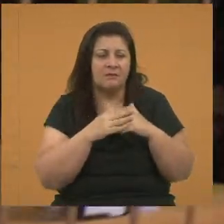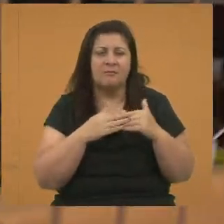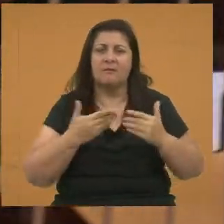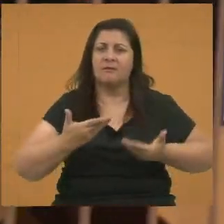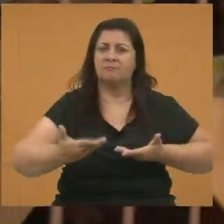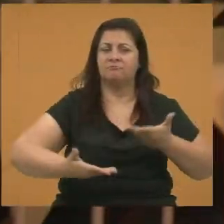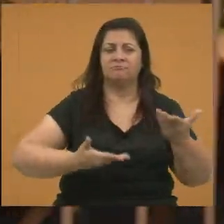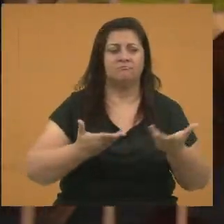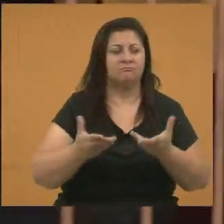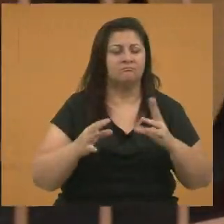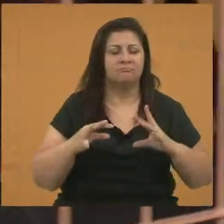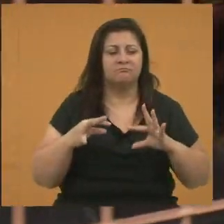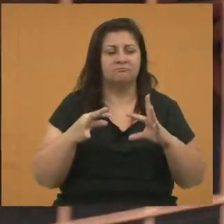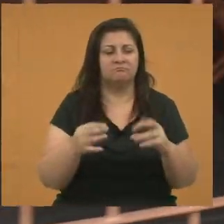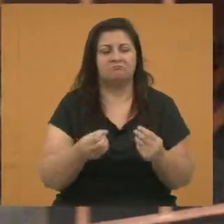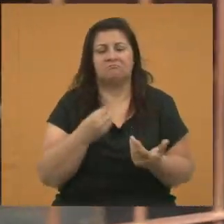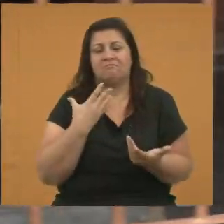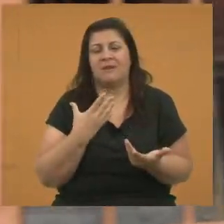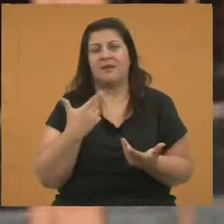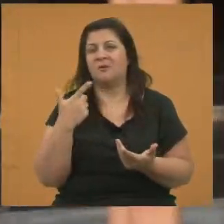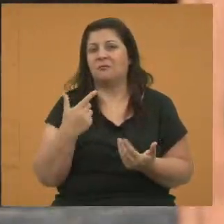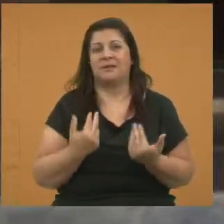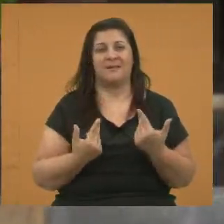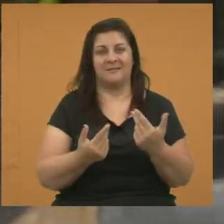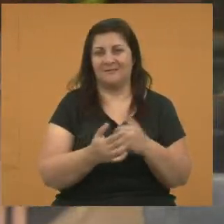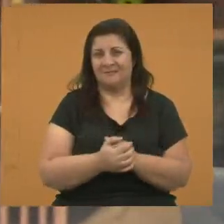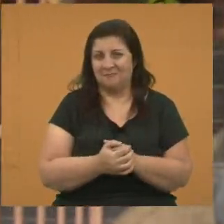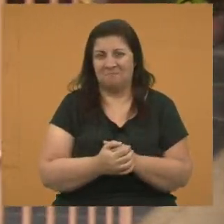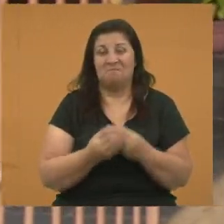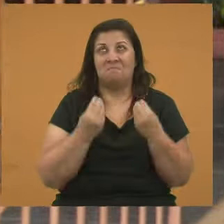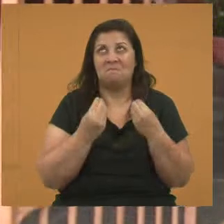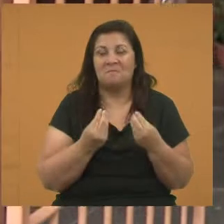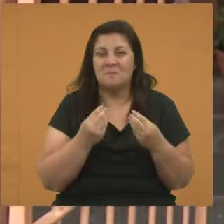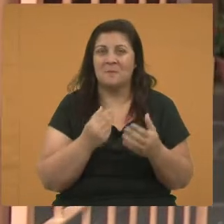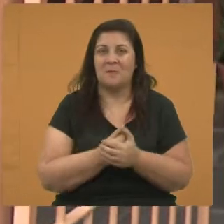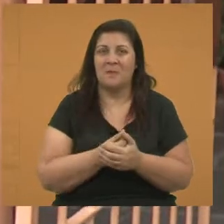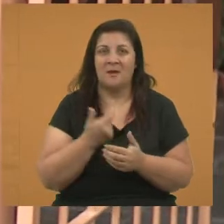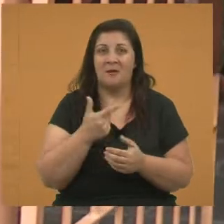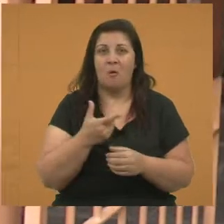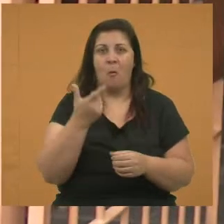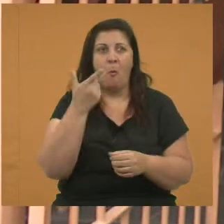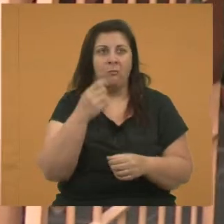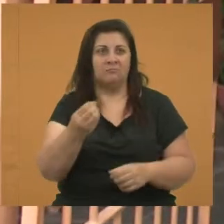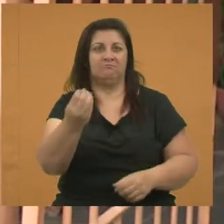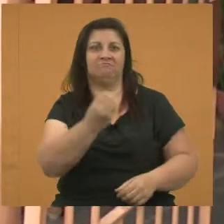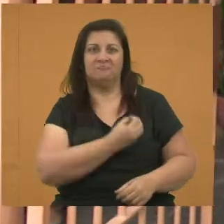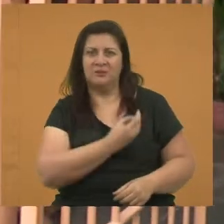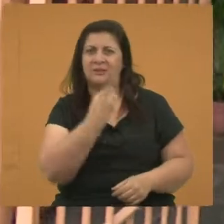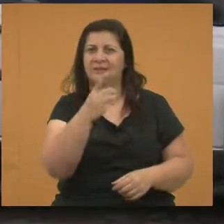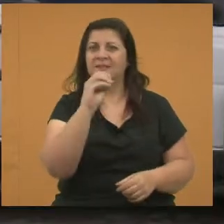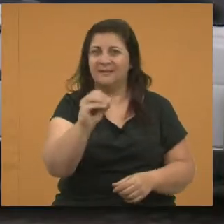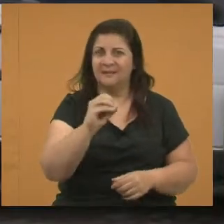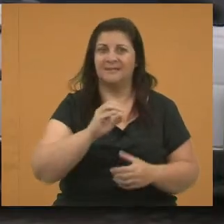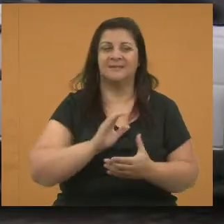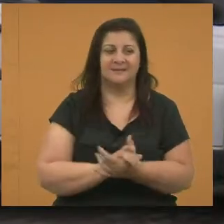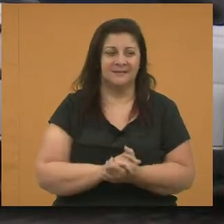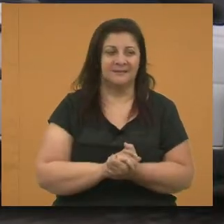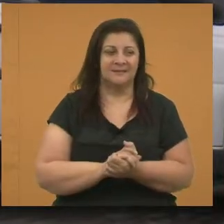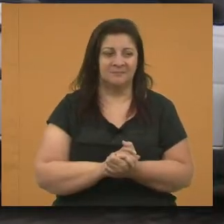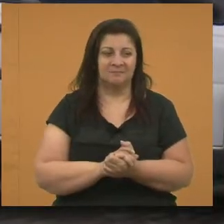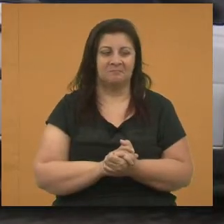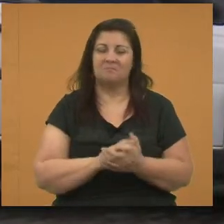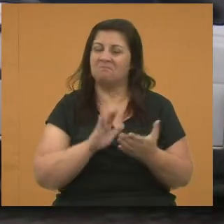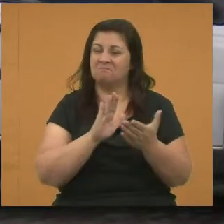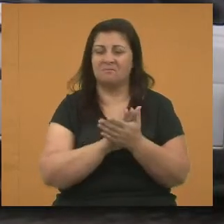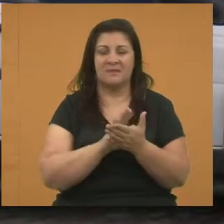tratar todo mundo, não tem igual. Com certeza não dá para não dar outra nota, senão nota 10, né? Começa nota 10.